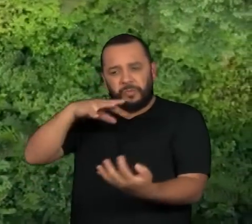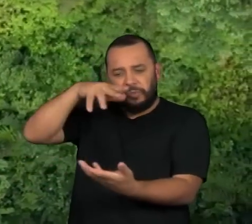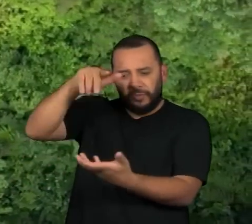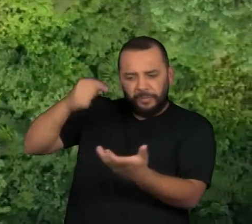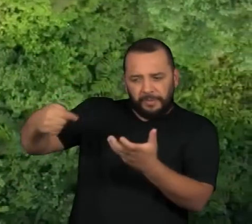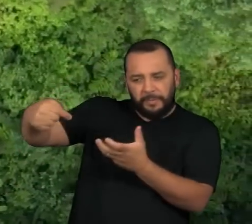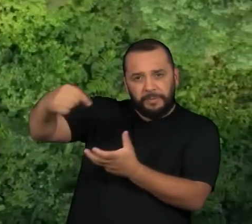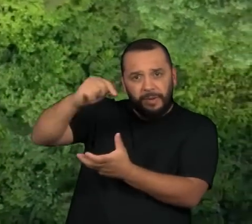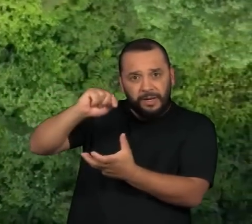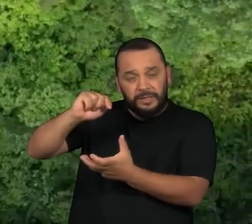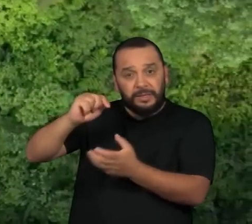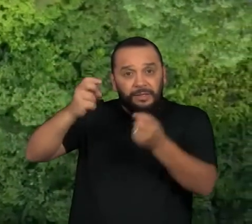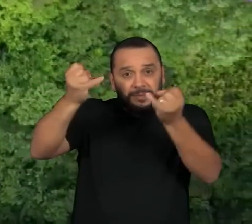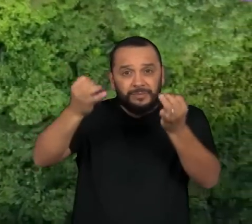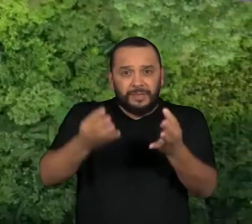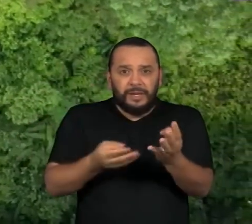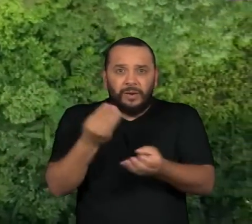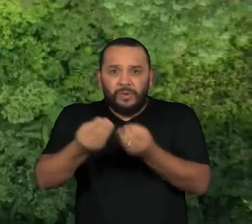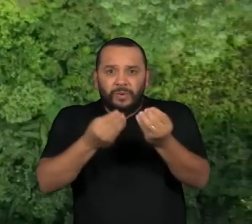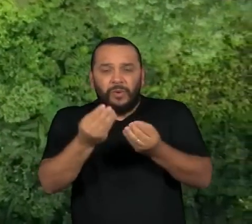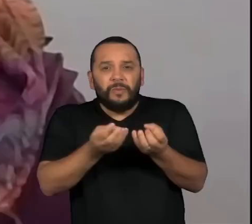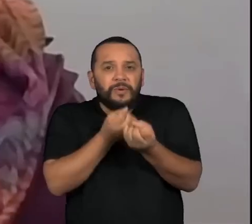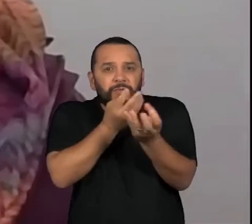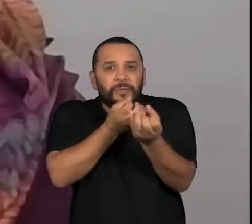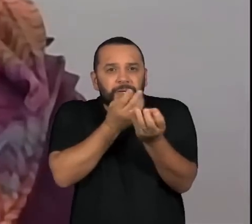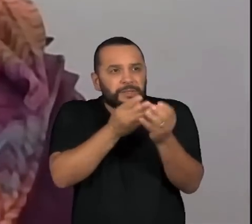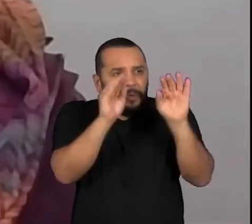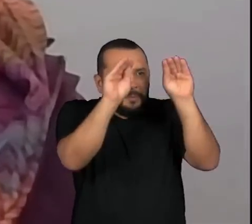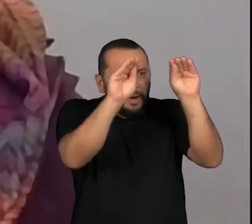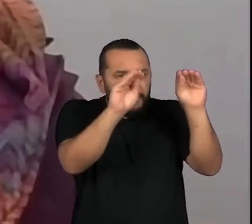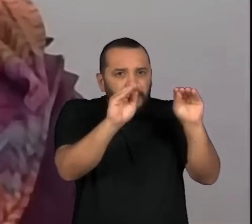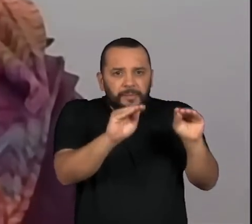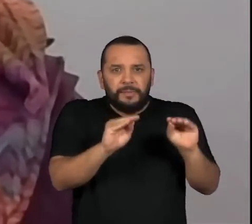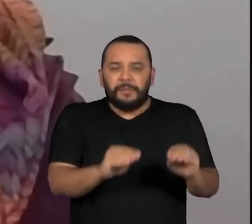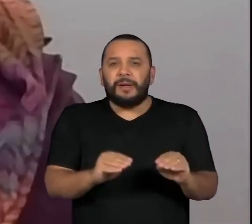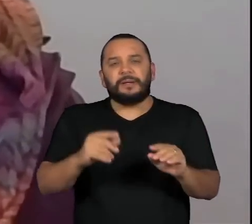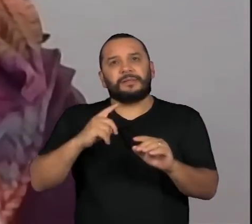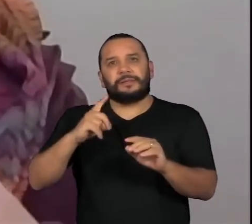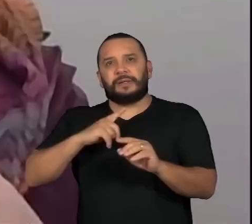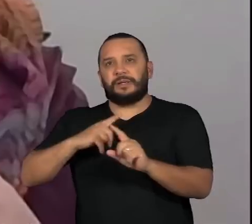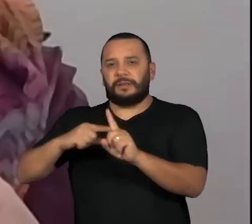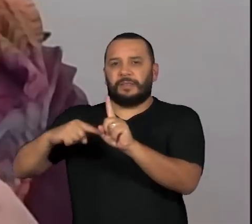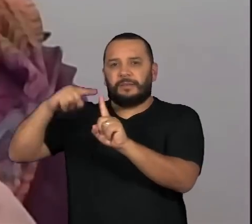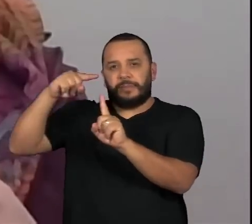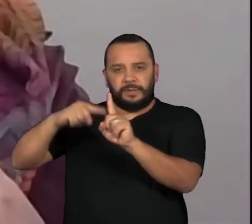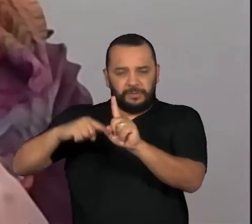as informações que alimentam o modelo. Precipitação, temperatura,